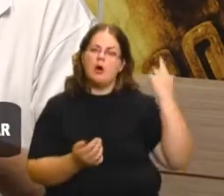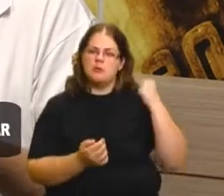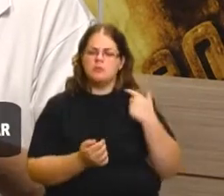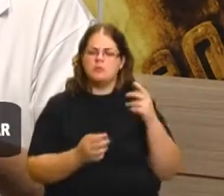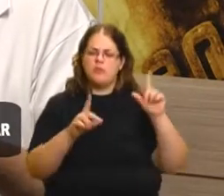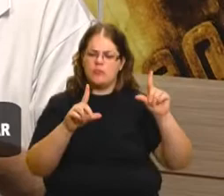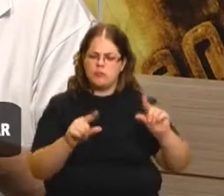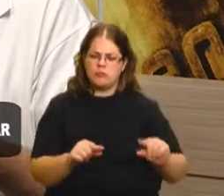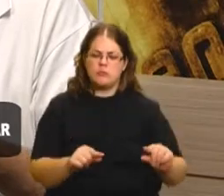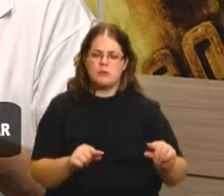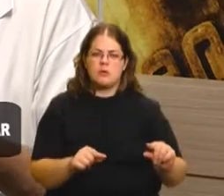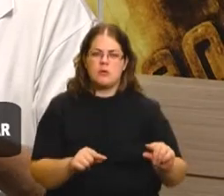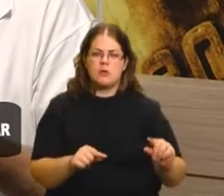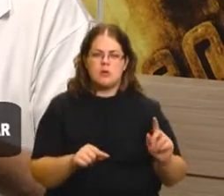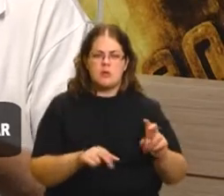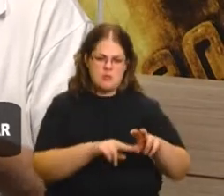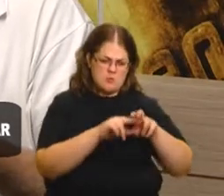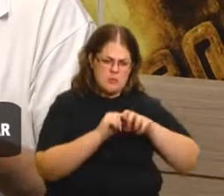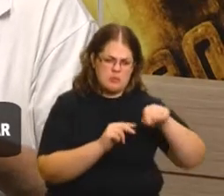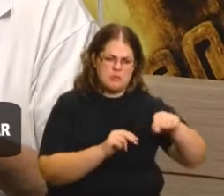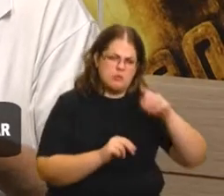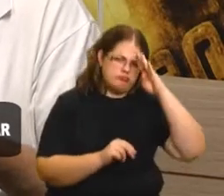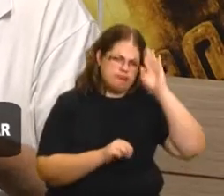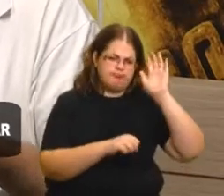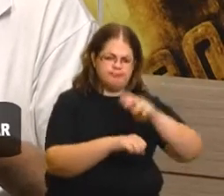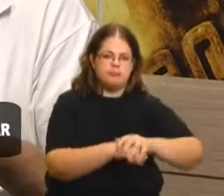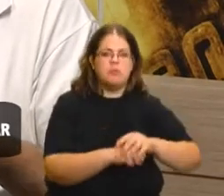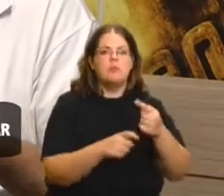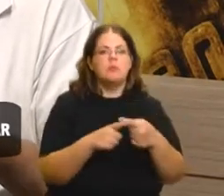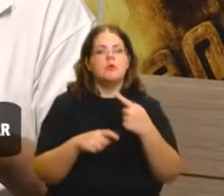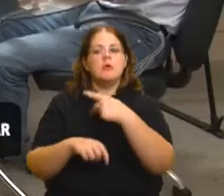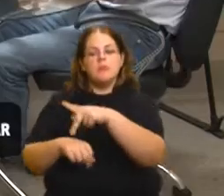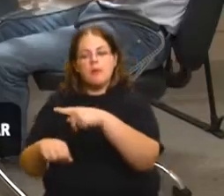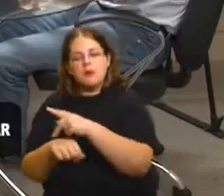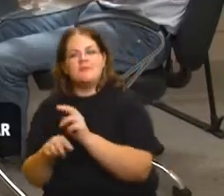mais tranquilas, mas não por causa da ditadura, é porque o país era diferente.